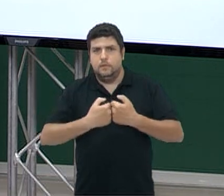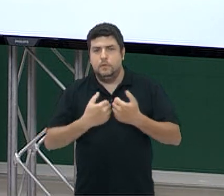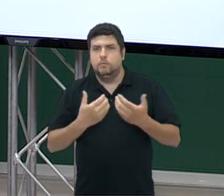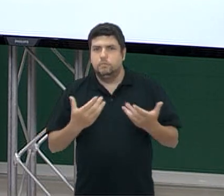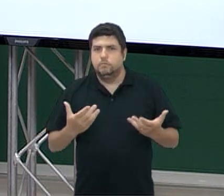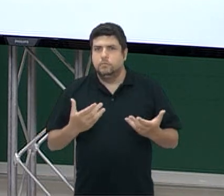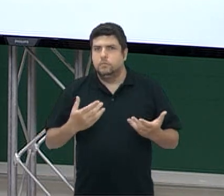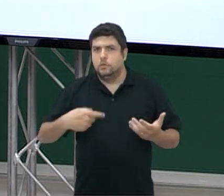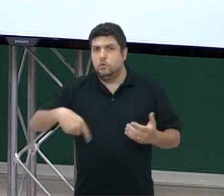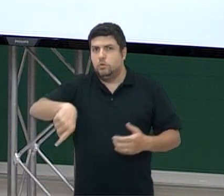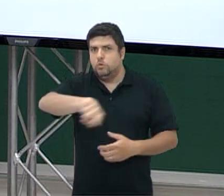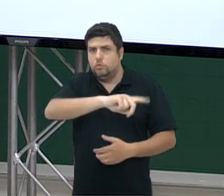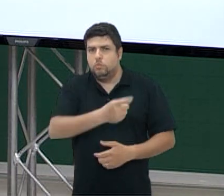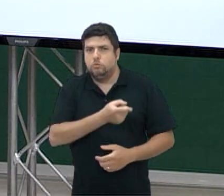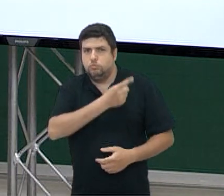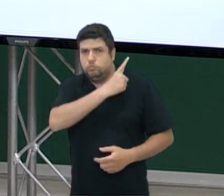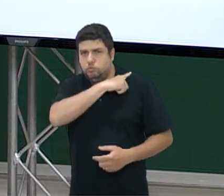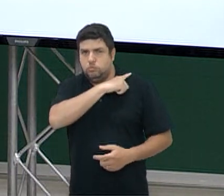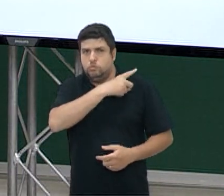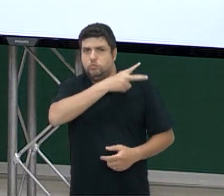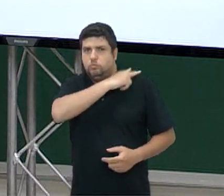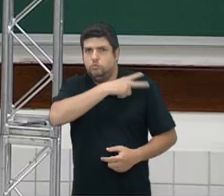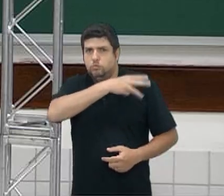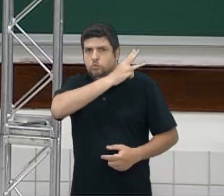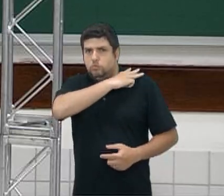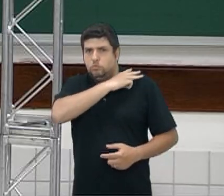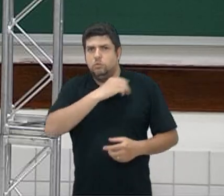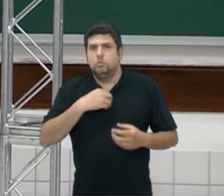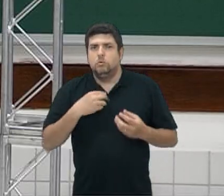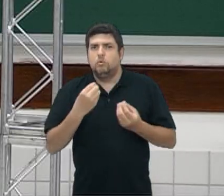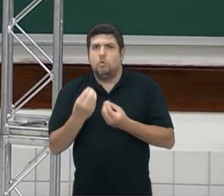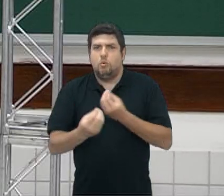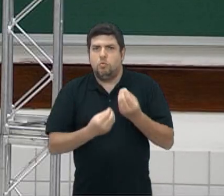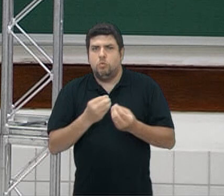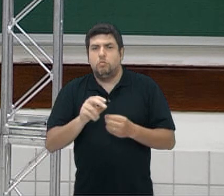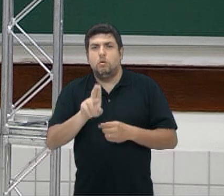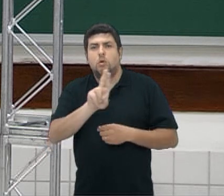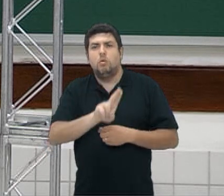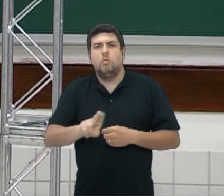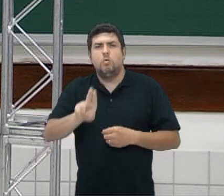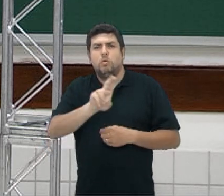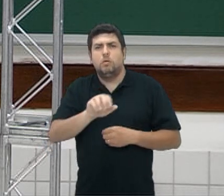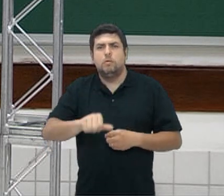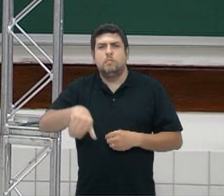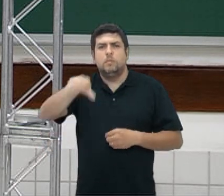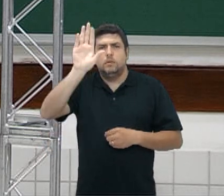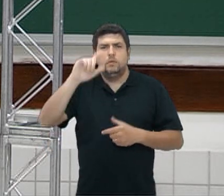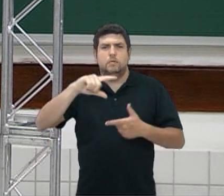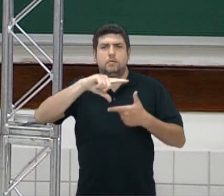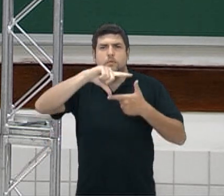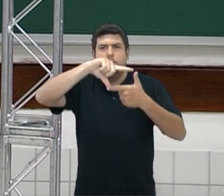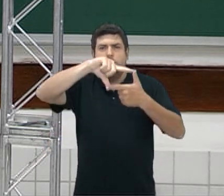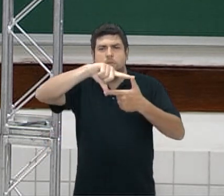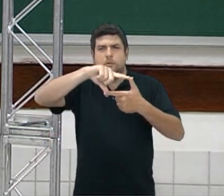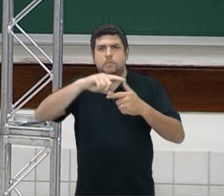médio, as áreas mais comuns são essas: do retângulo, do